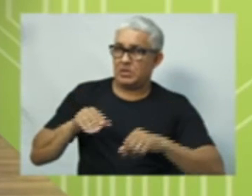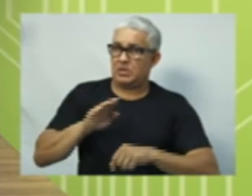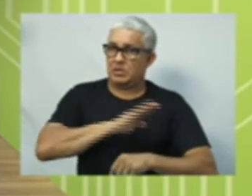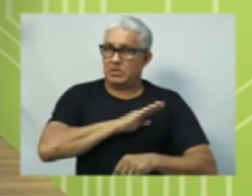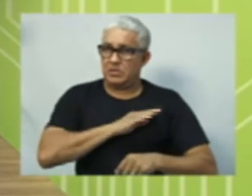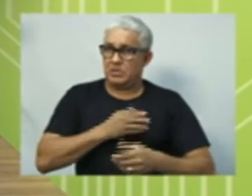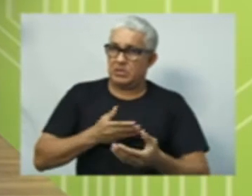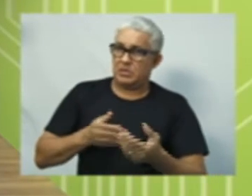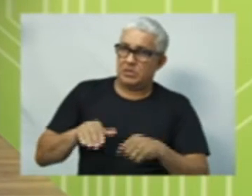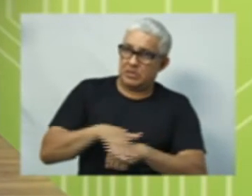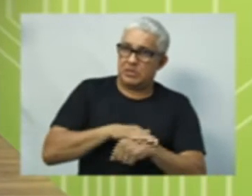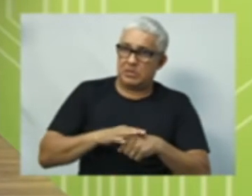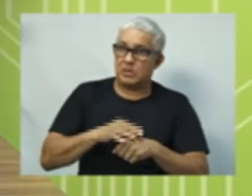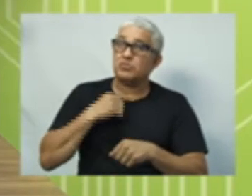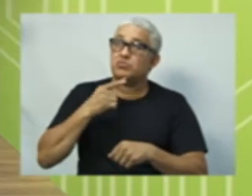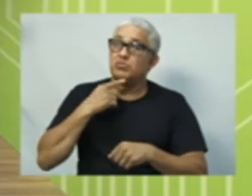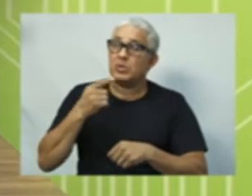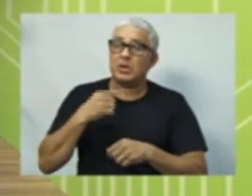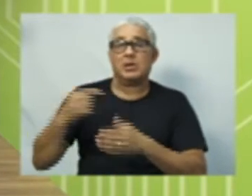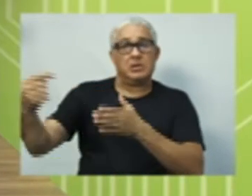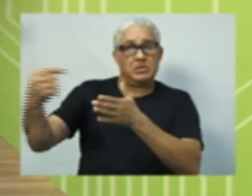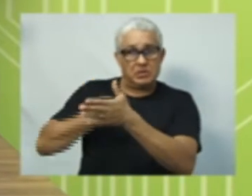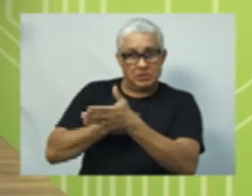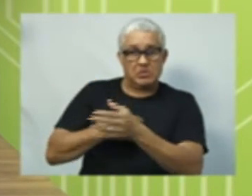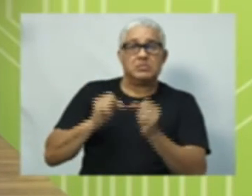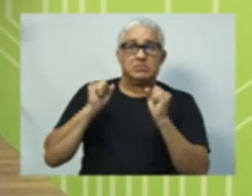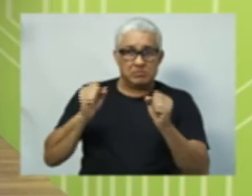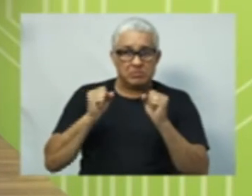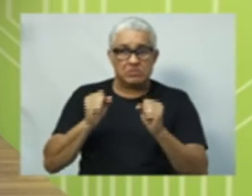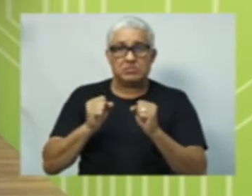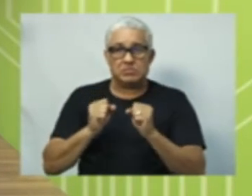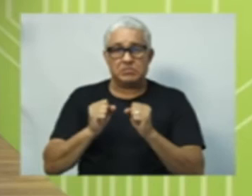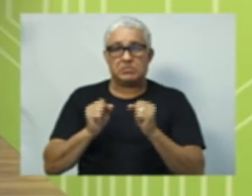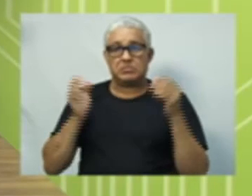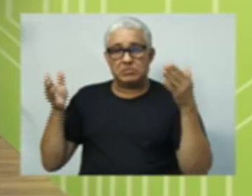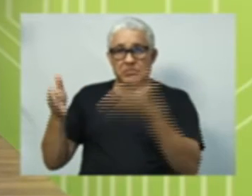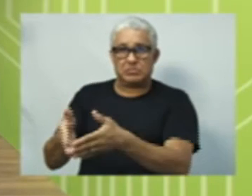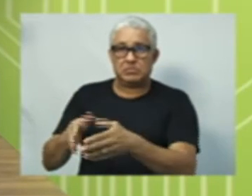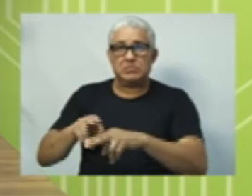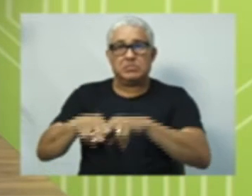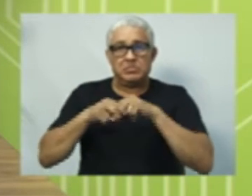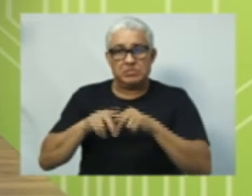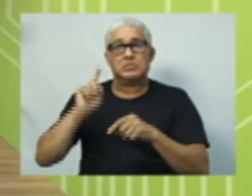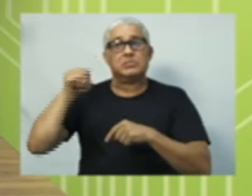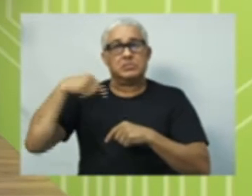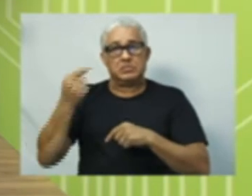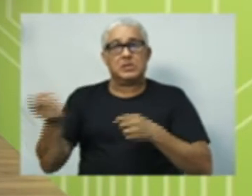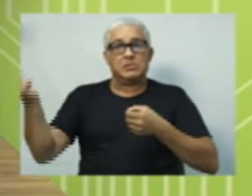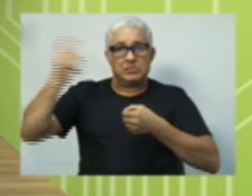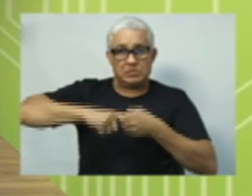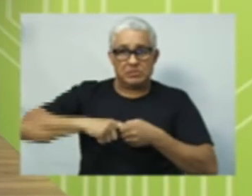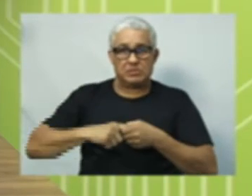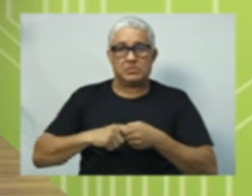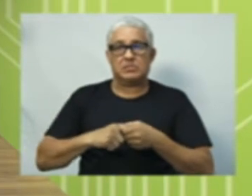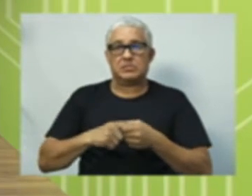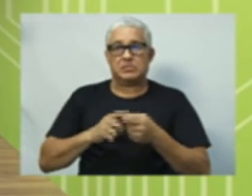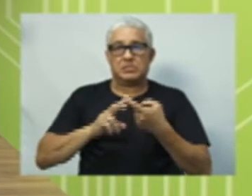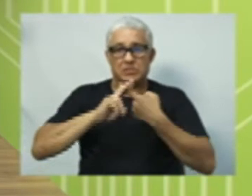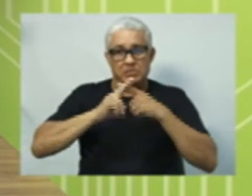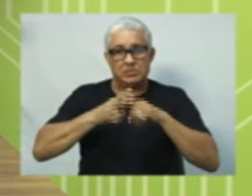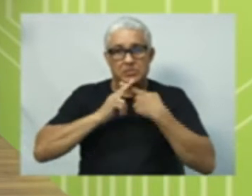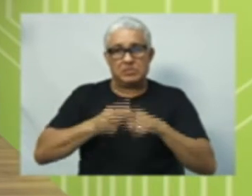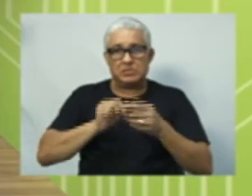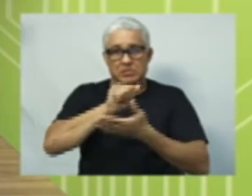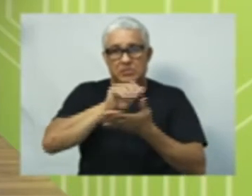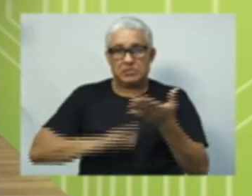qualquer dúvida, manda aqui, ó. Manda aqui nesse fórum. Estamos aqui para isso, tá bom? E daqui a pouco a gente volta para corrigir nossa atividade